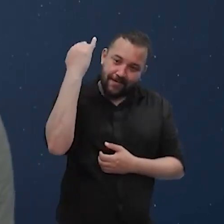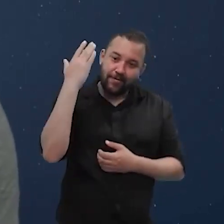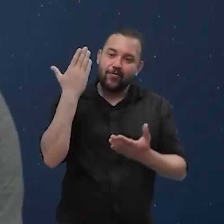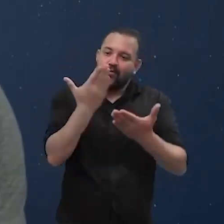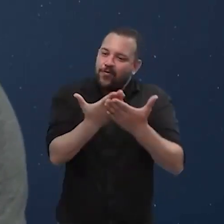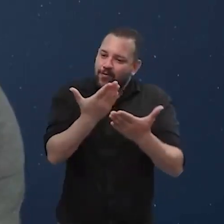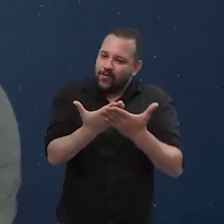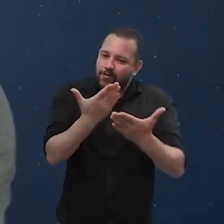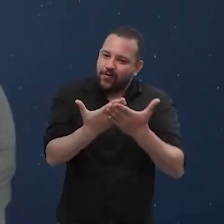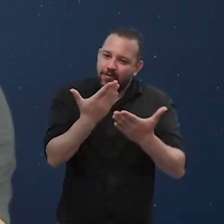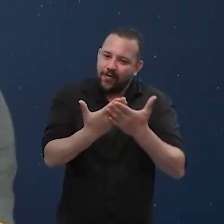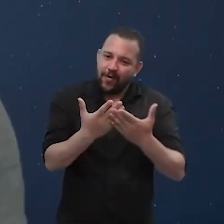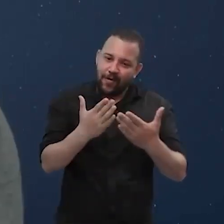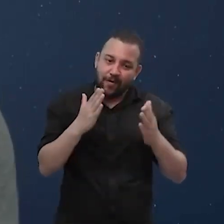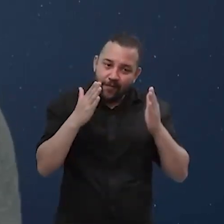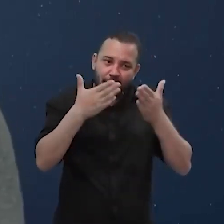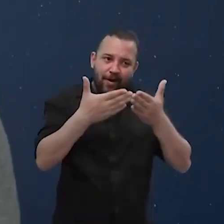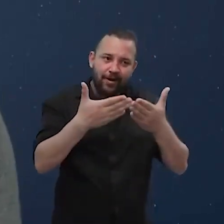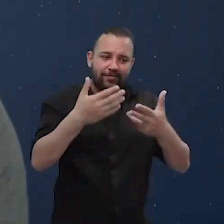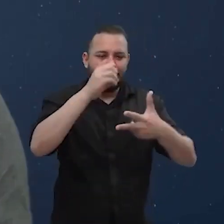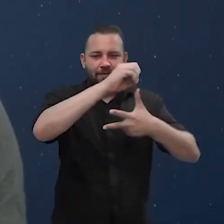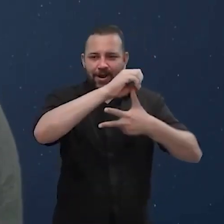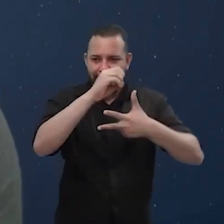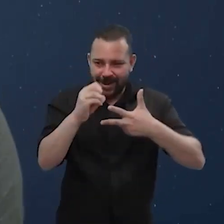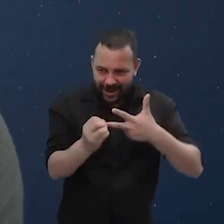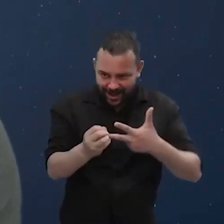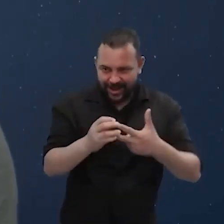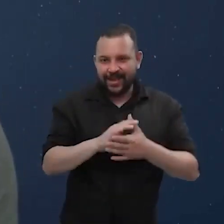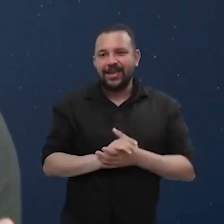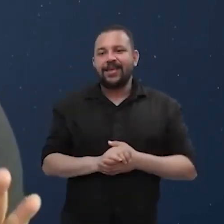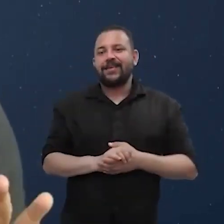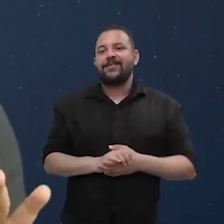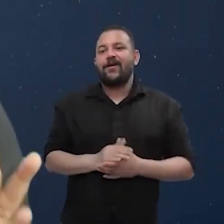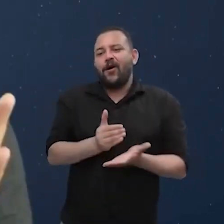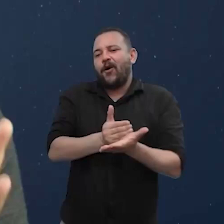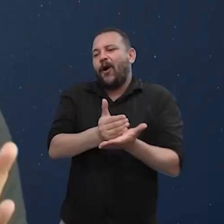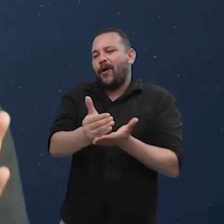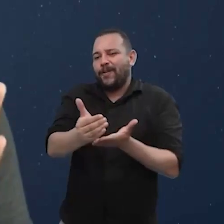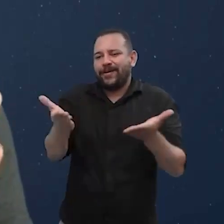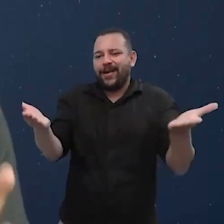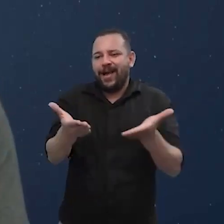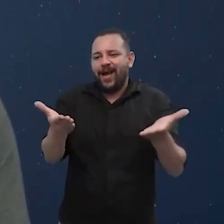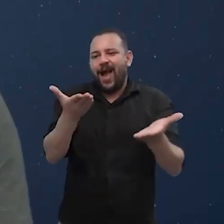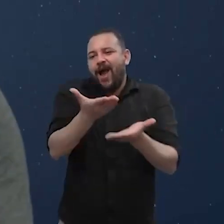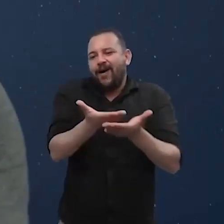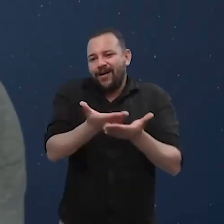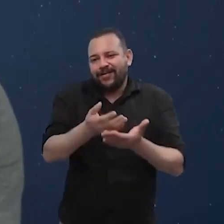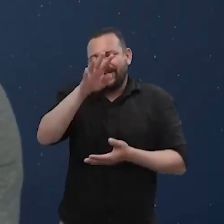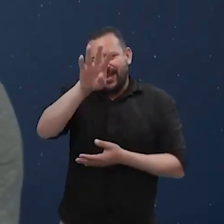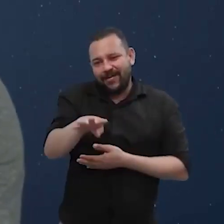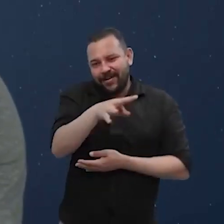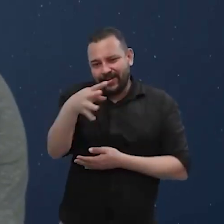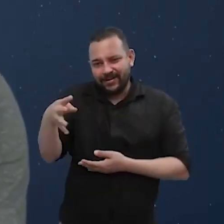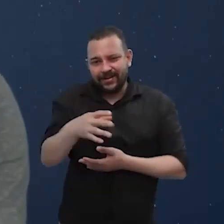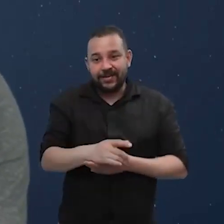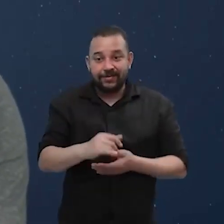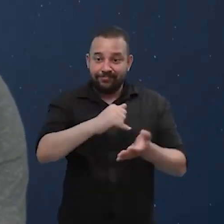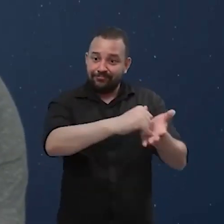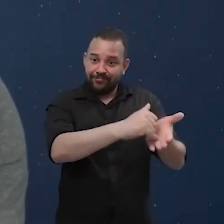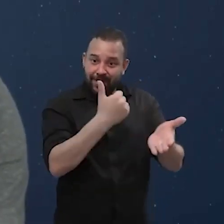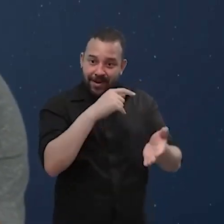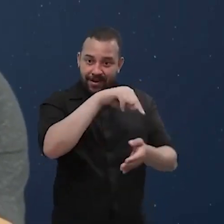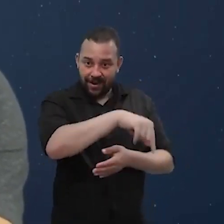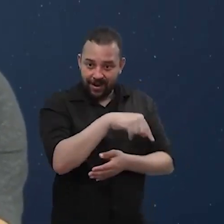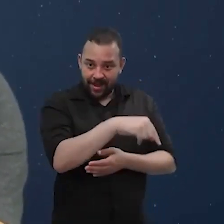estudos para o Enem, tá bom? Então, vamos começar agora a nossa aula sobre tabela periódica. Já se inscreve aí no